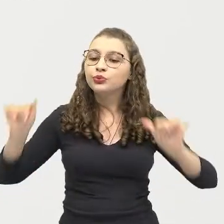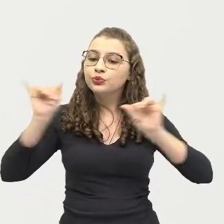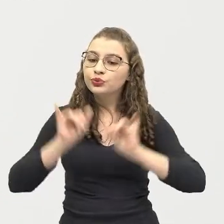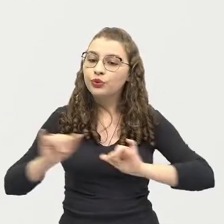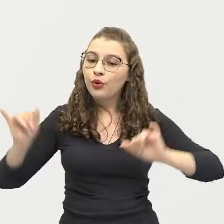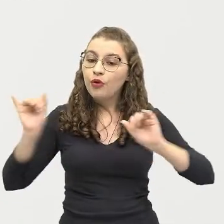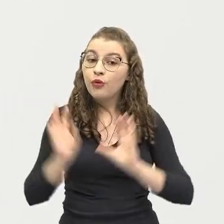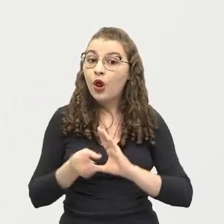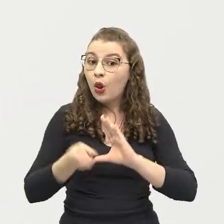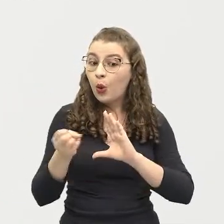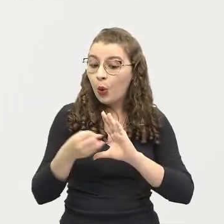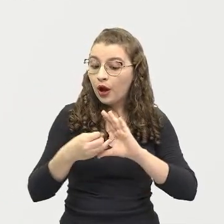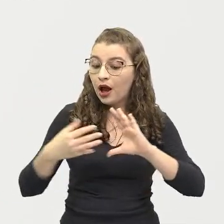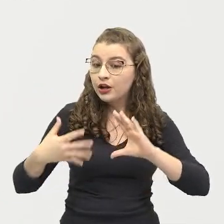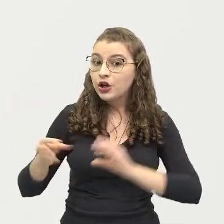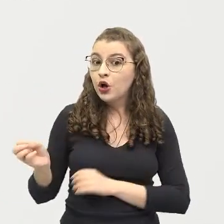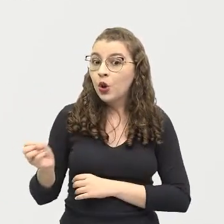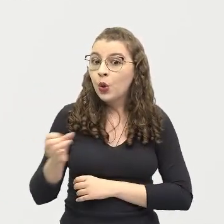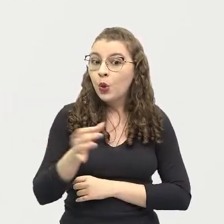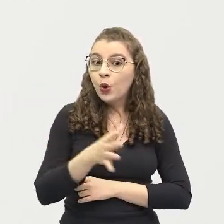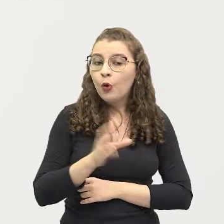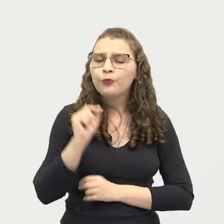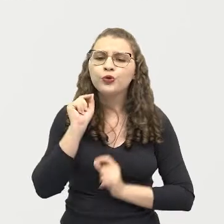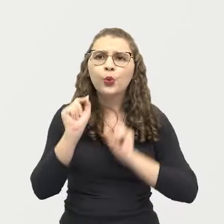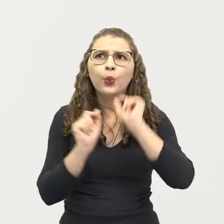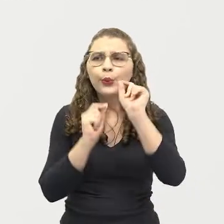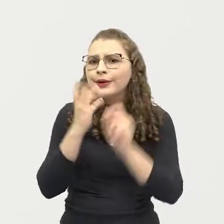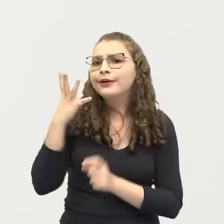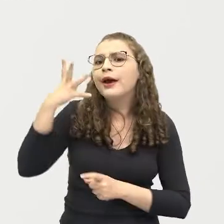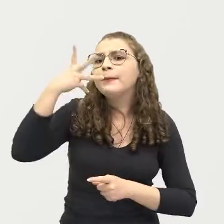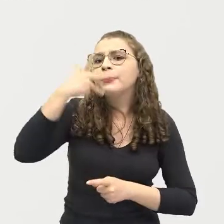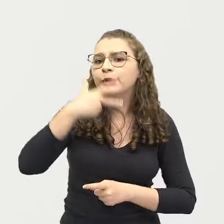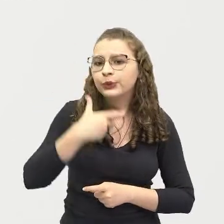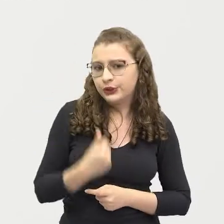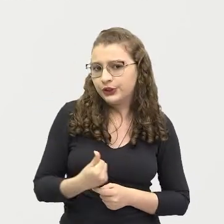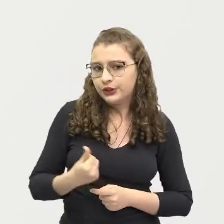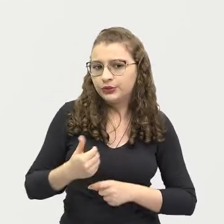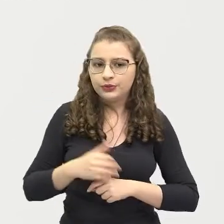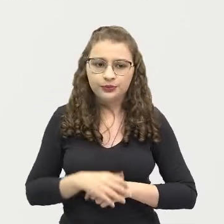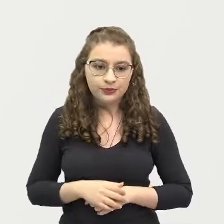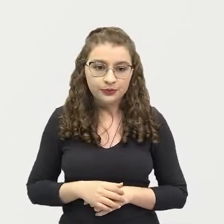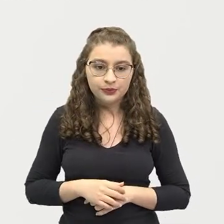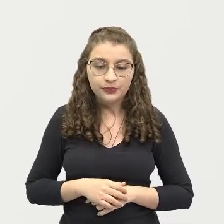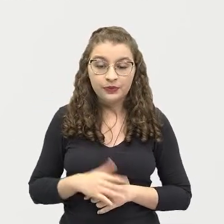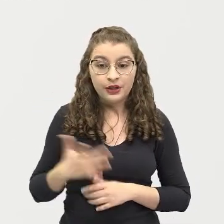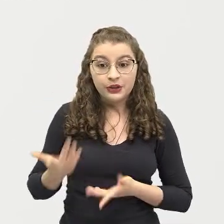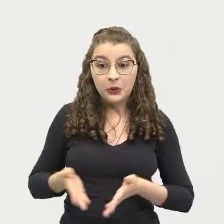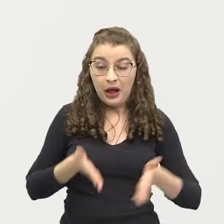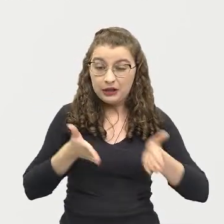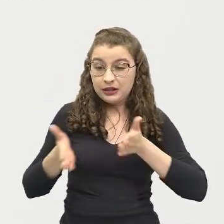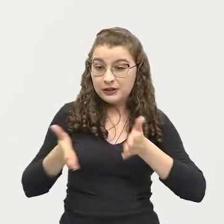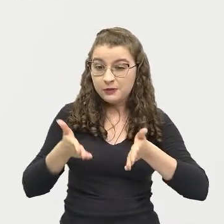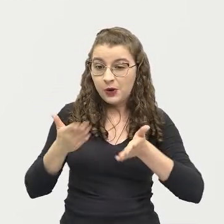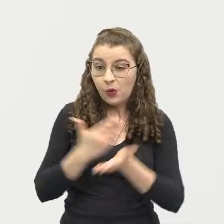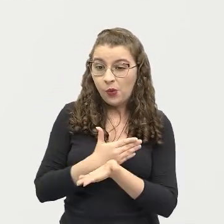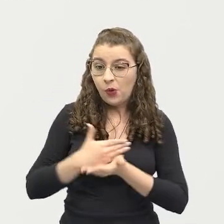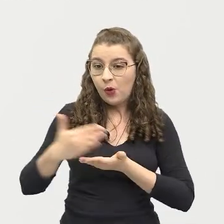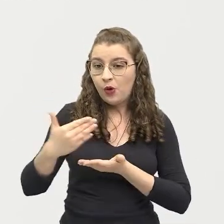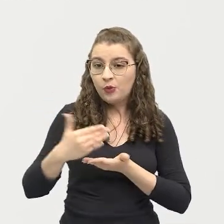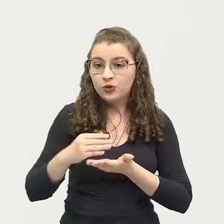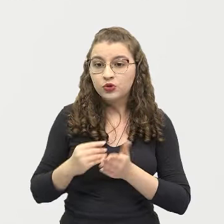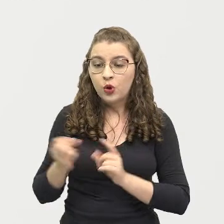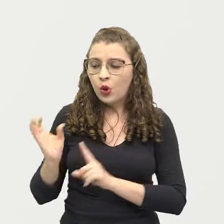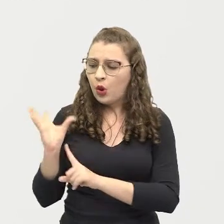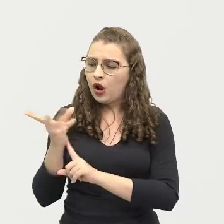novas posturas estéticas. Olha só, novas posturas estéticas. A partir dali, eles queriam